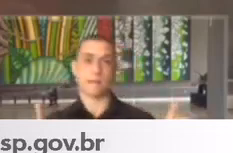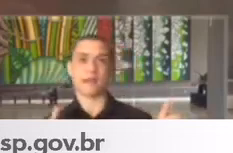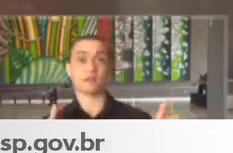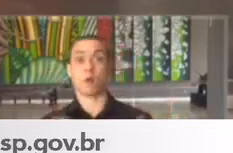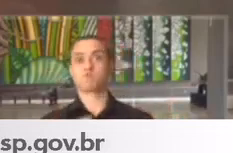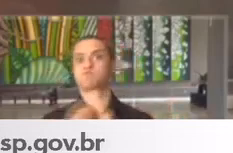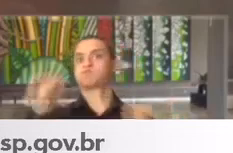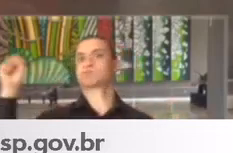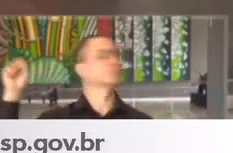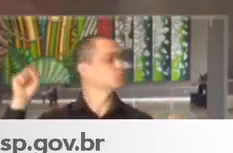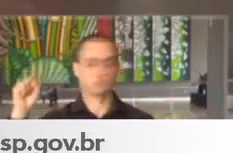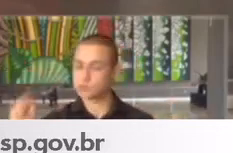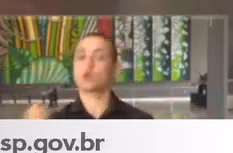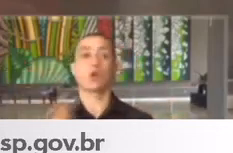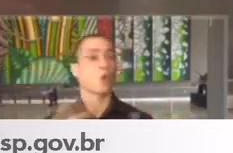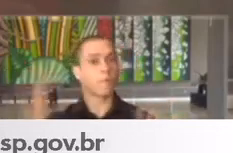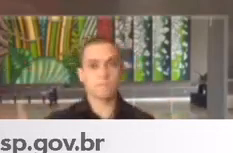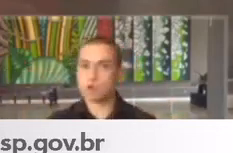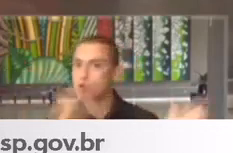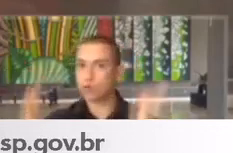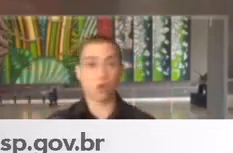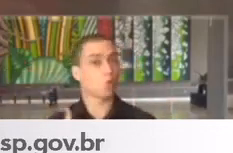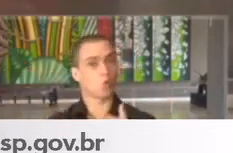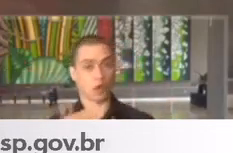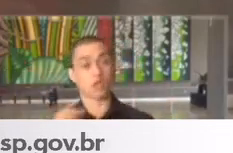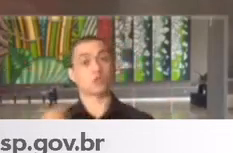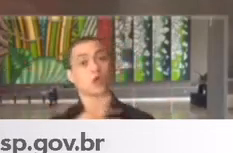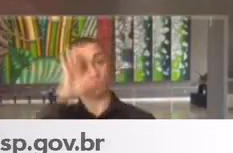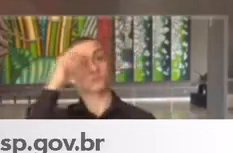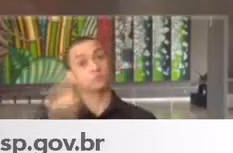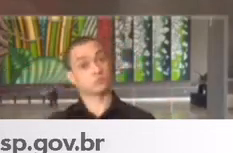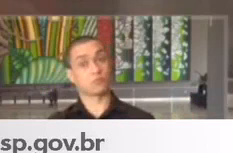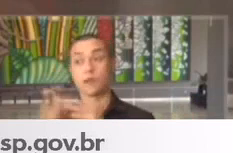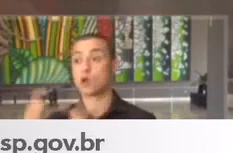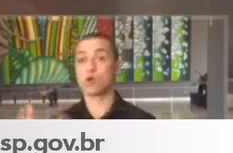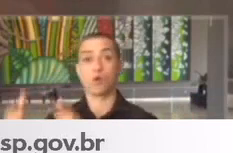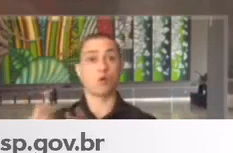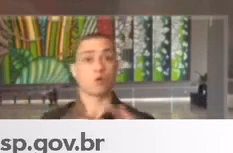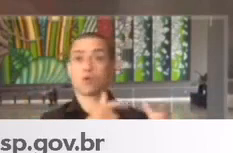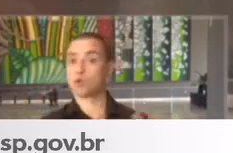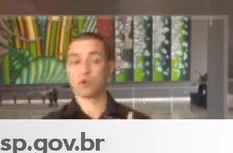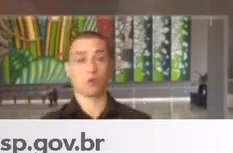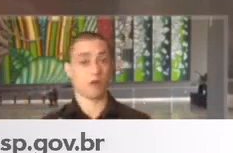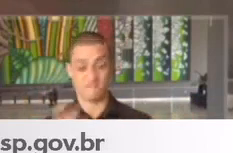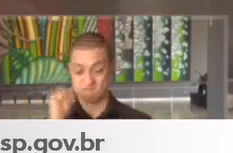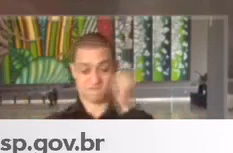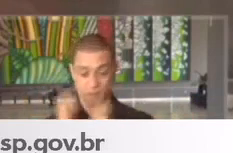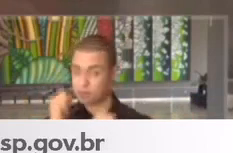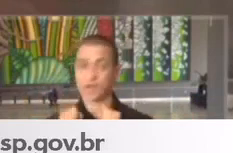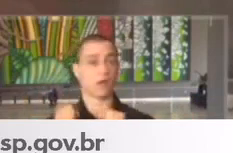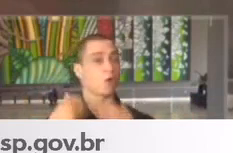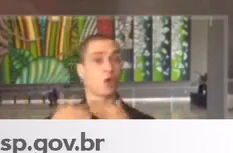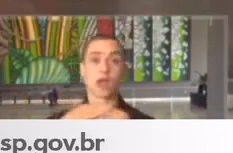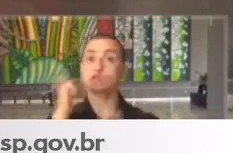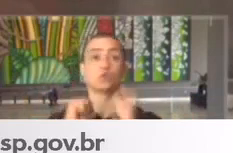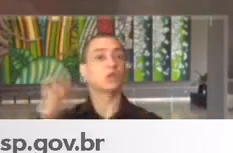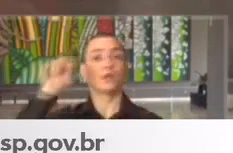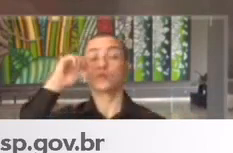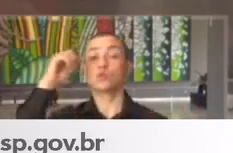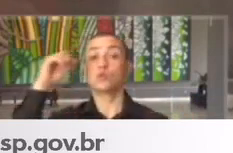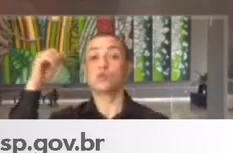de qualquer item. Essa é uma orientação válida para qualquer fábrica, qualquer indústria no estado de São